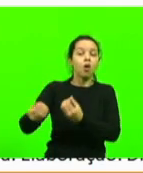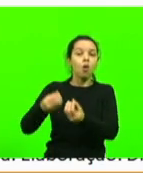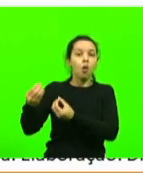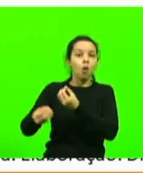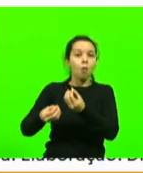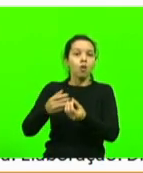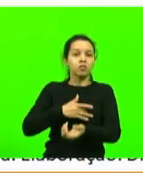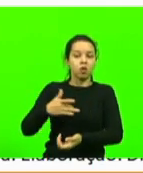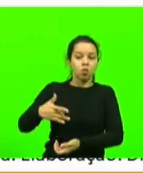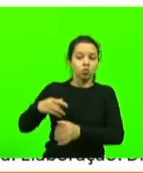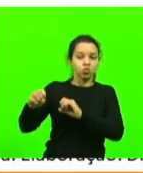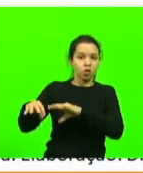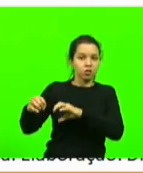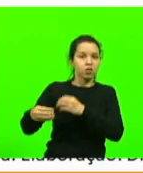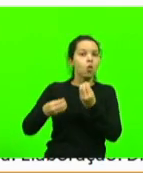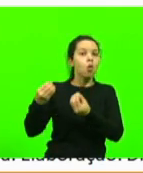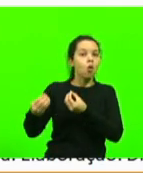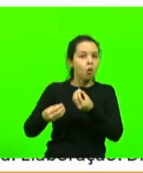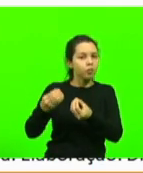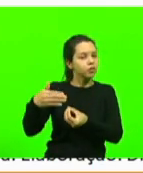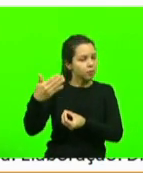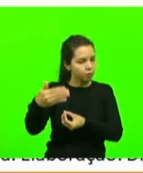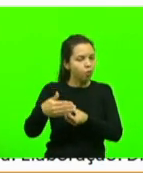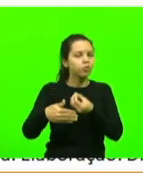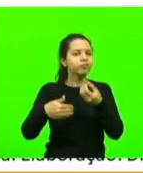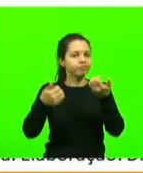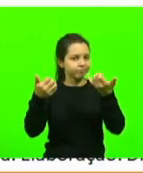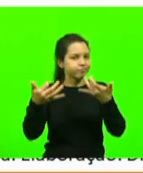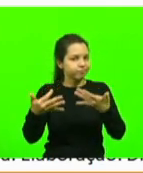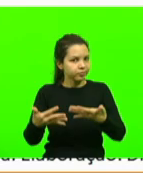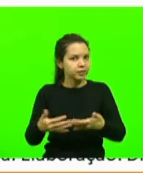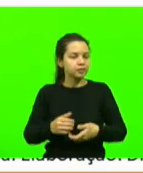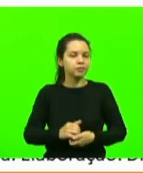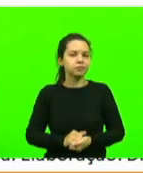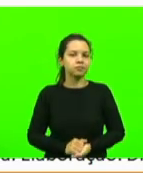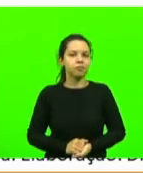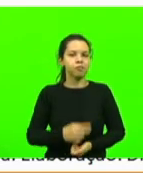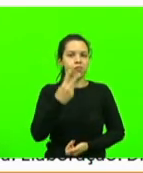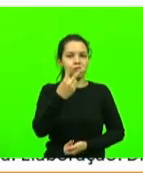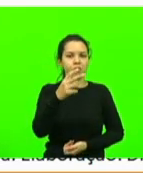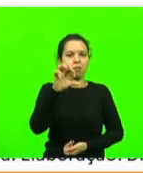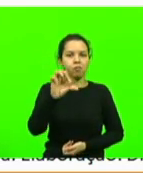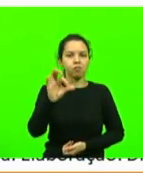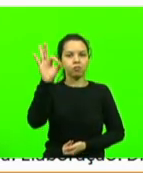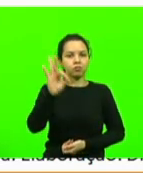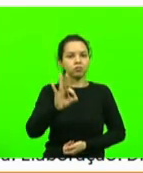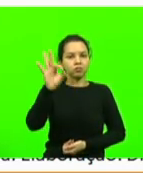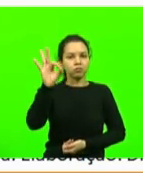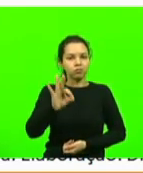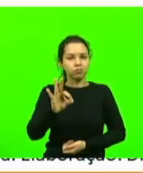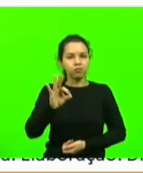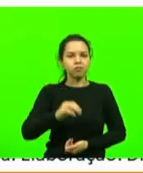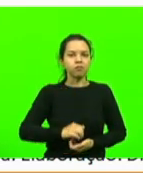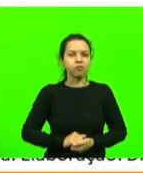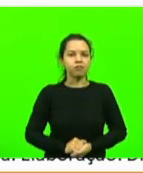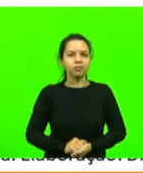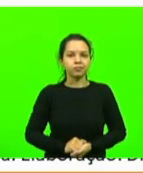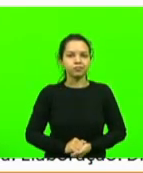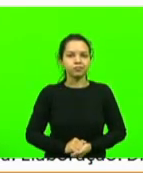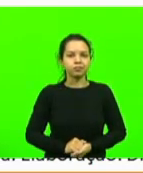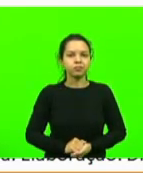hoje depois a gente vai falar sobre isso também a vinte e nove porcento e